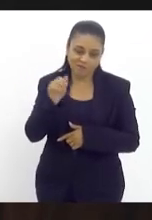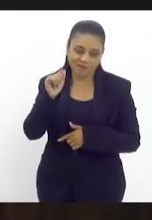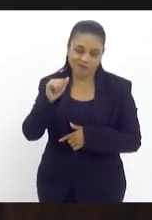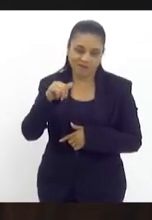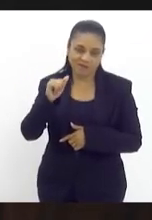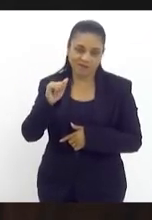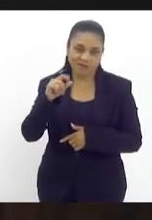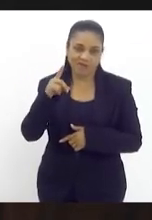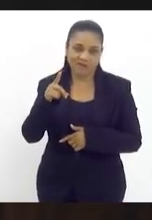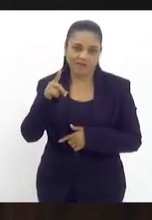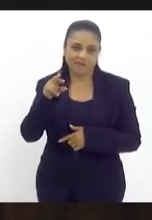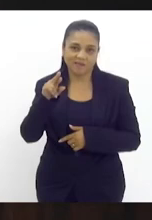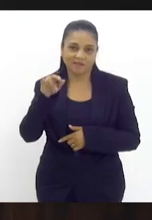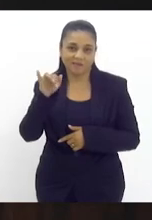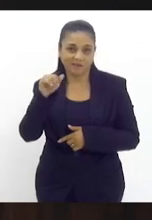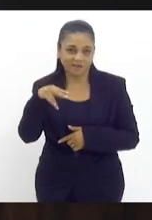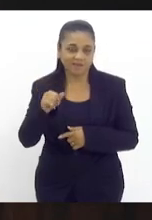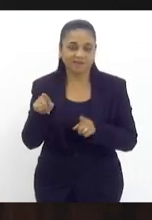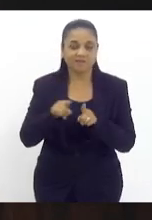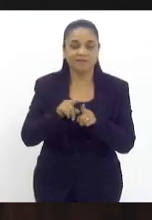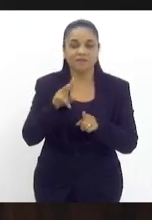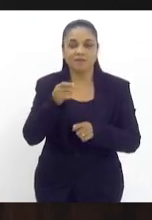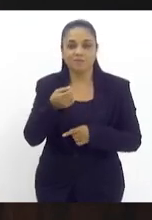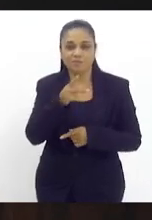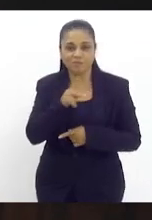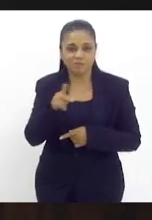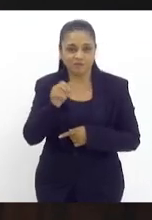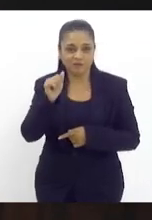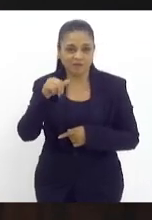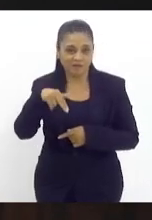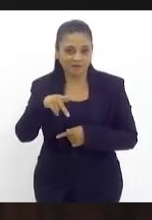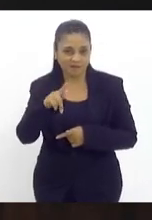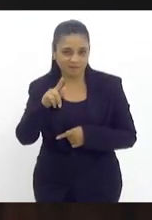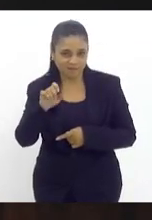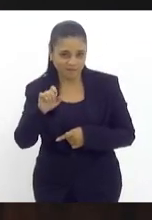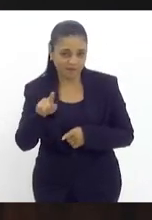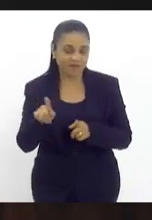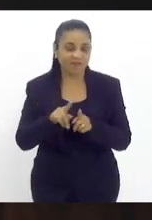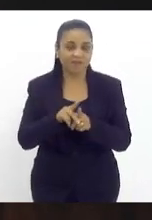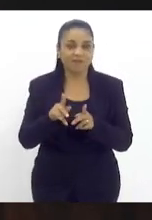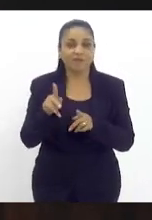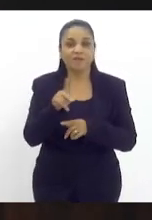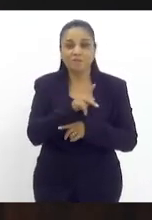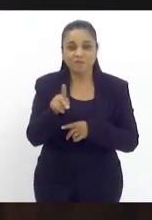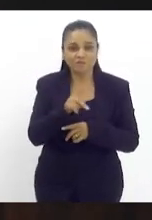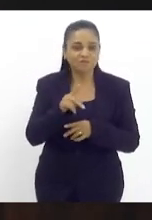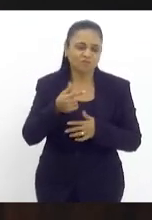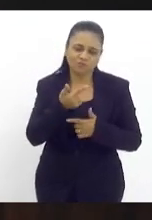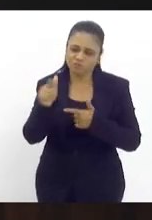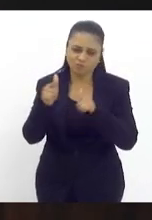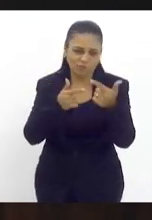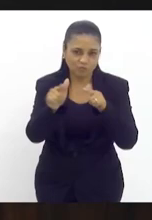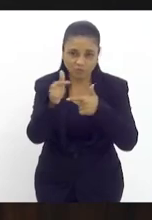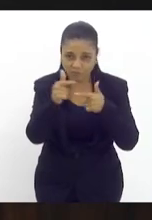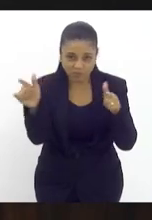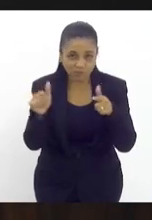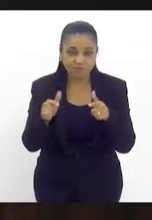Malheiro, por meio da doutora Ângela Gandra e de tantos outros que estão fazendo esse trabalho de